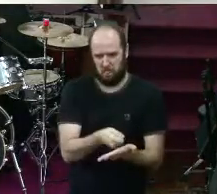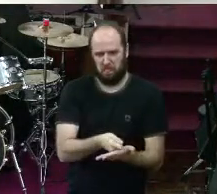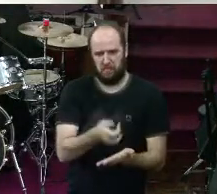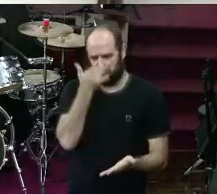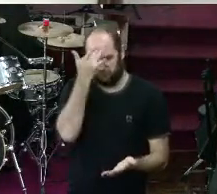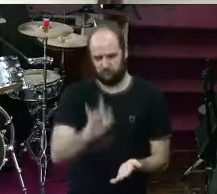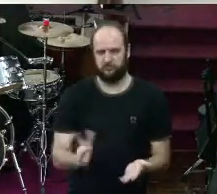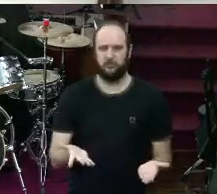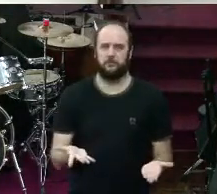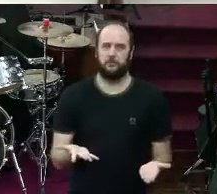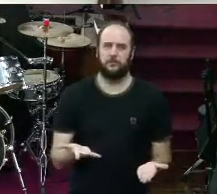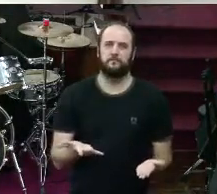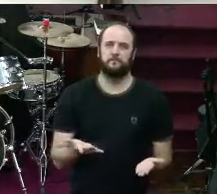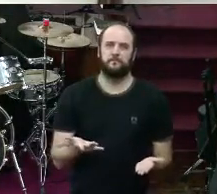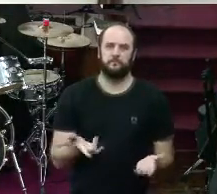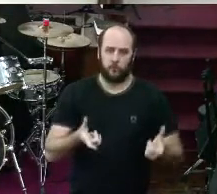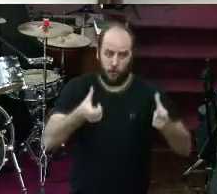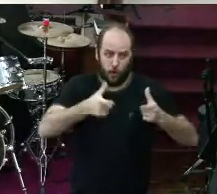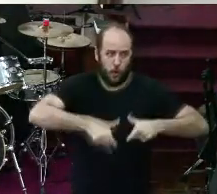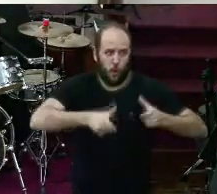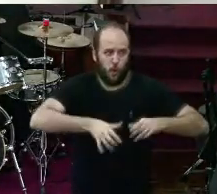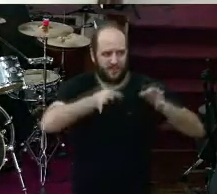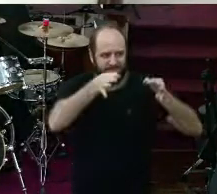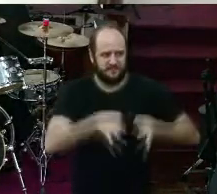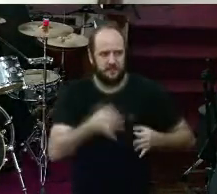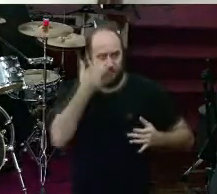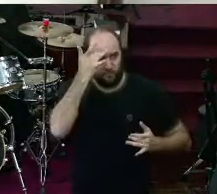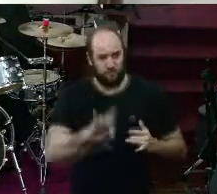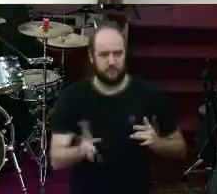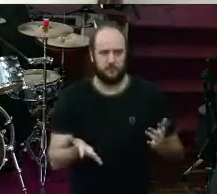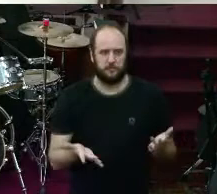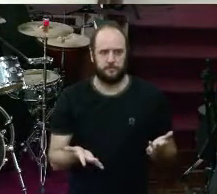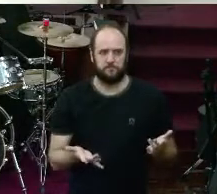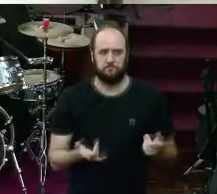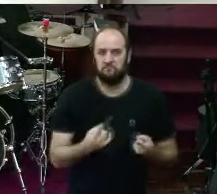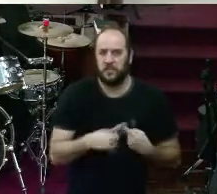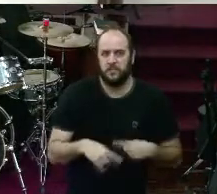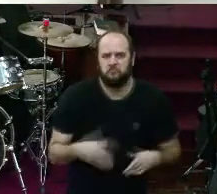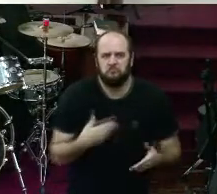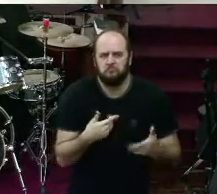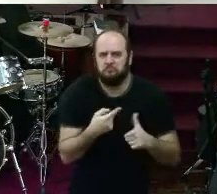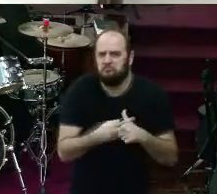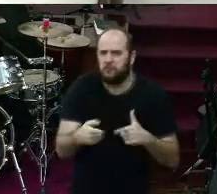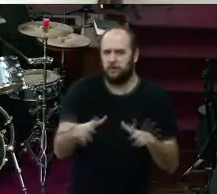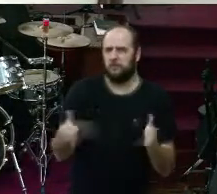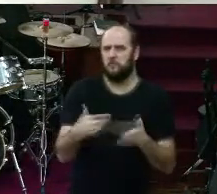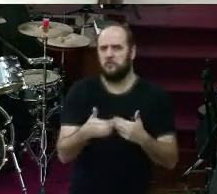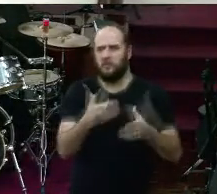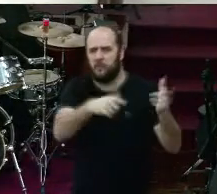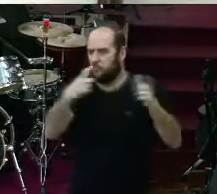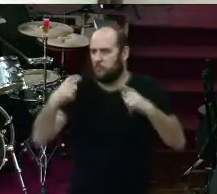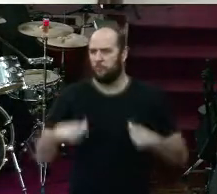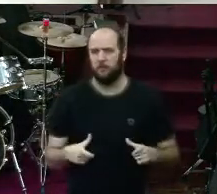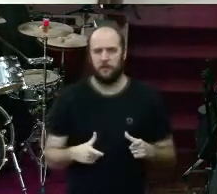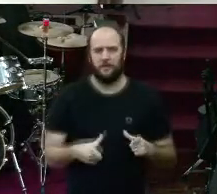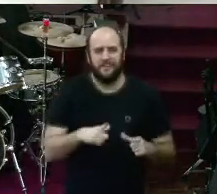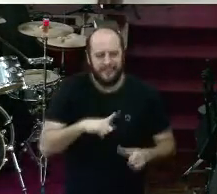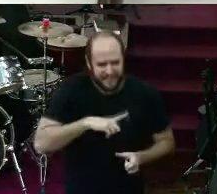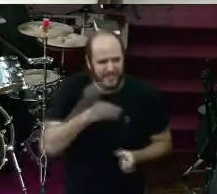que Isaías estava no templo, mas nem que ele não estivesse no templo, ele teve essa experiência com o